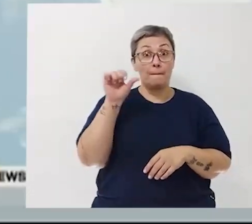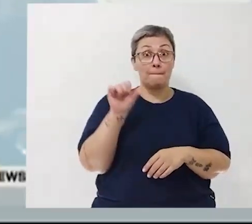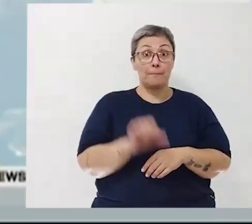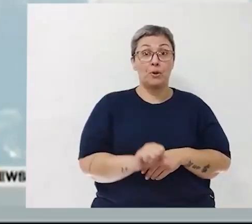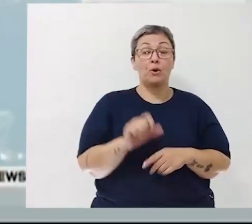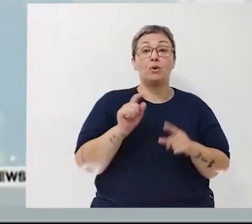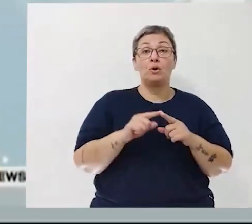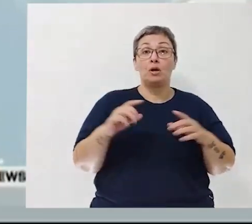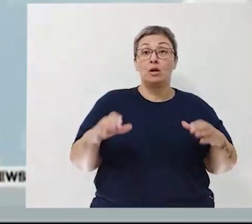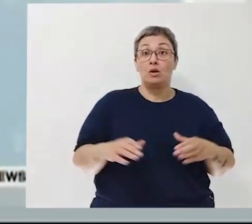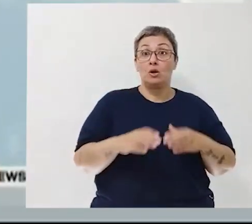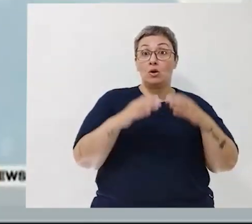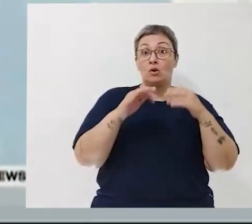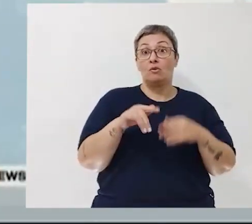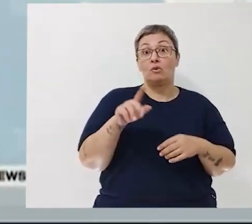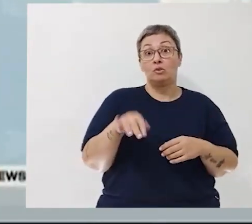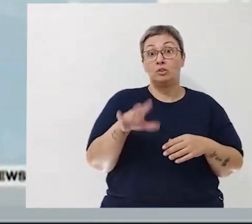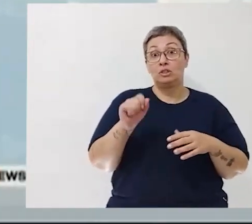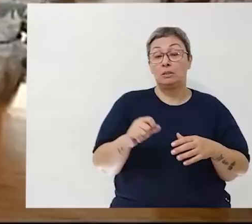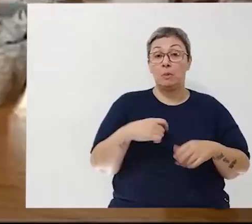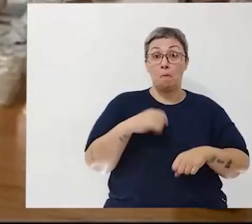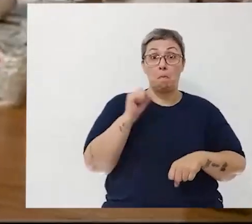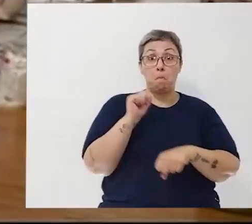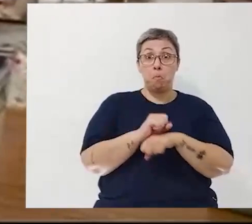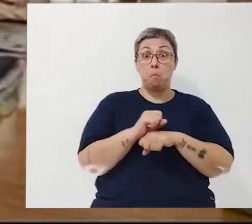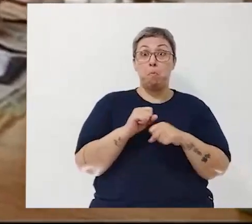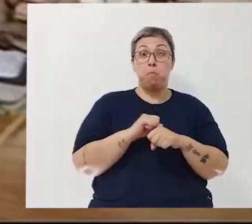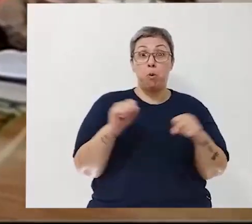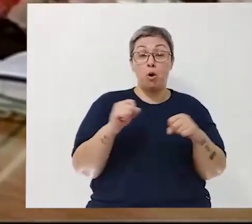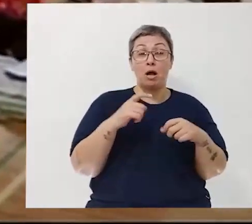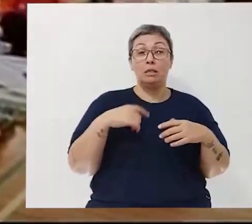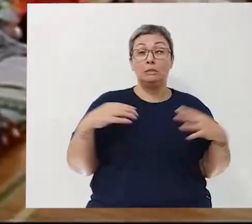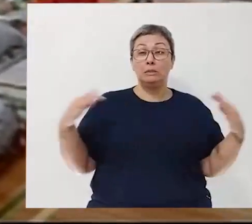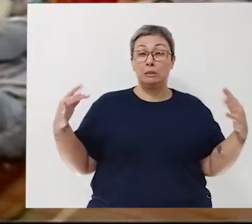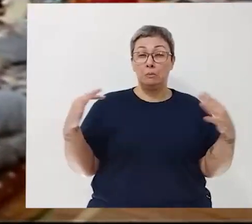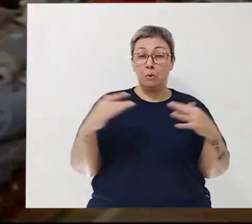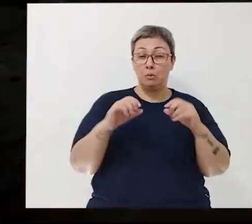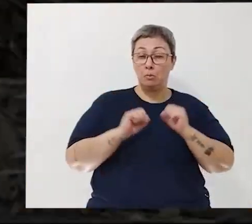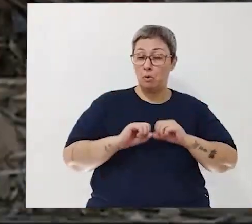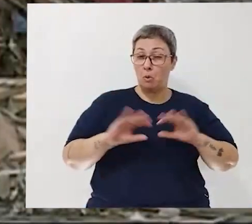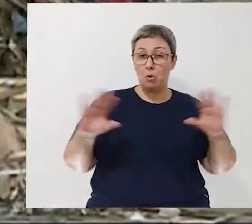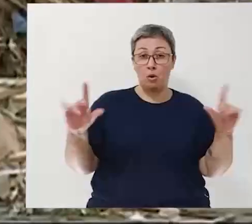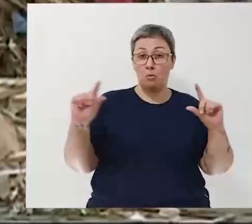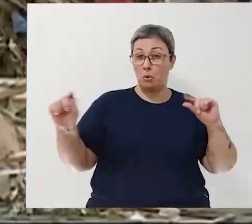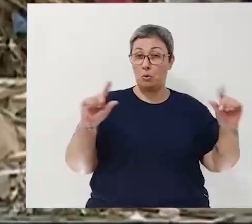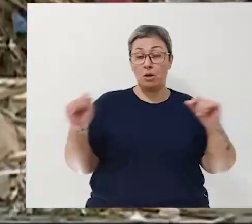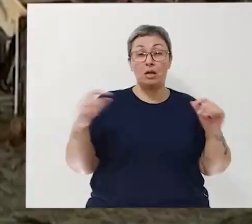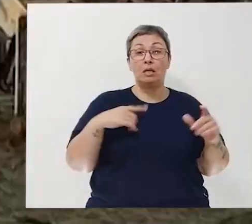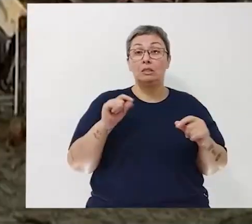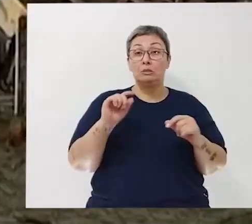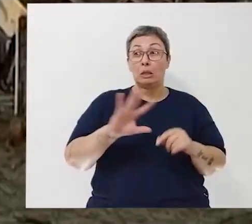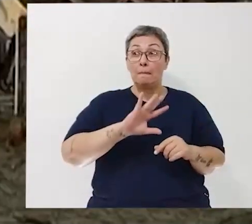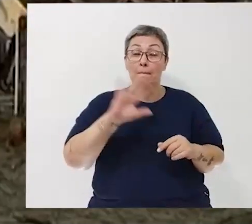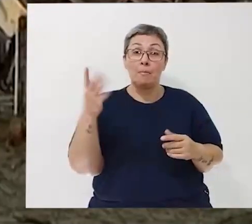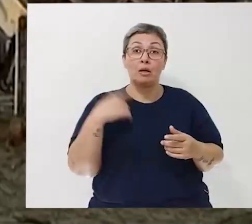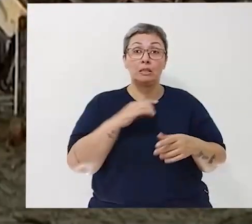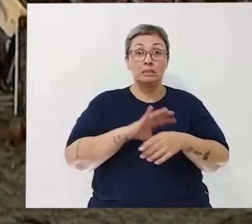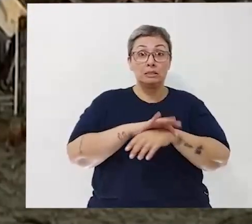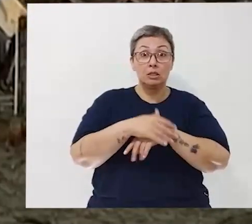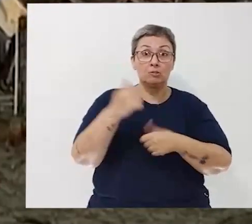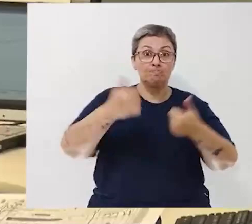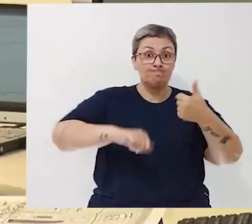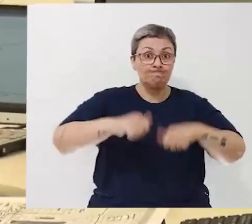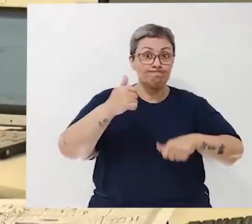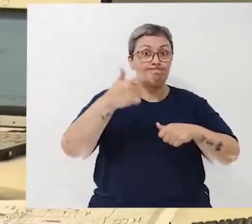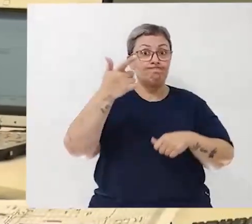maior depois que a usina de Fukushima entrou em colapso. Milhares de pessoas tiveram que deixar a região. A cada catástrofe no mundo, a segurança é